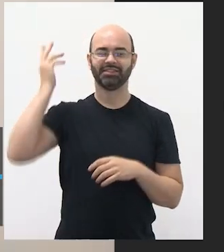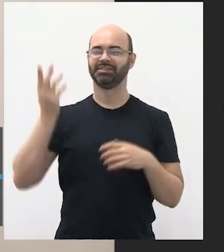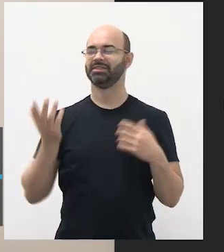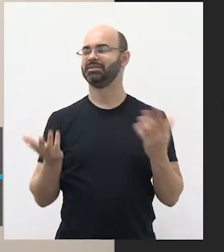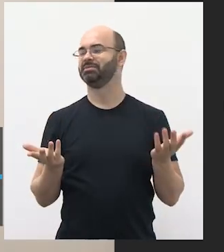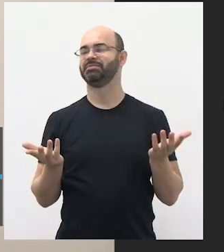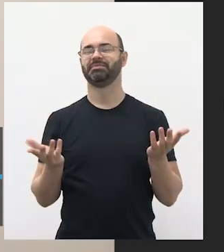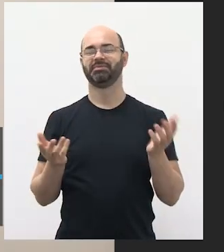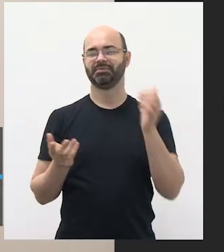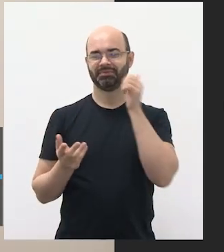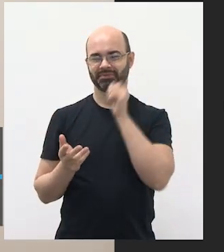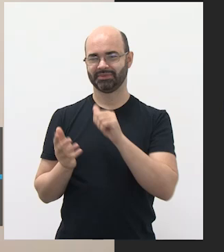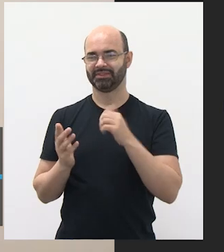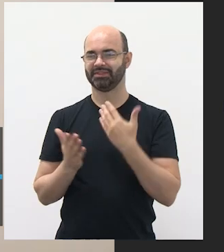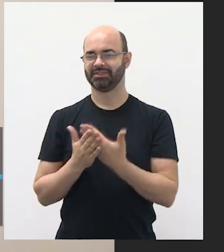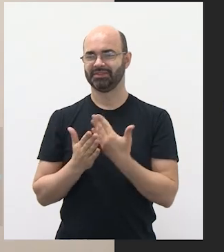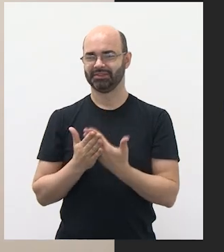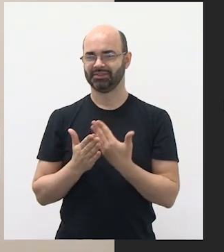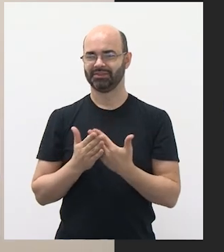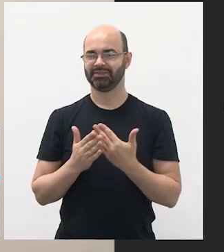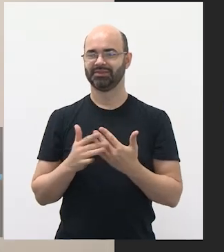as estudantes presas, né, que estão